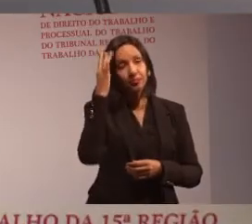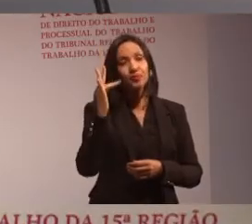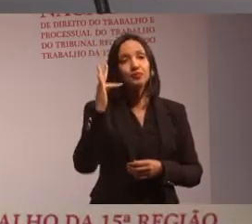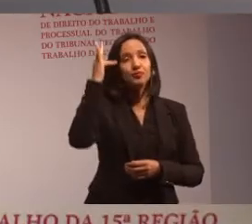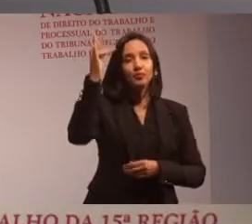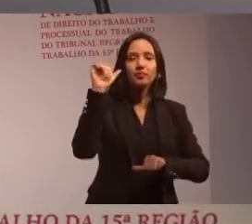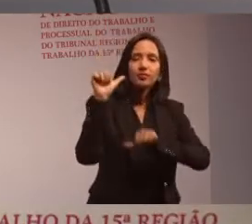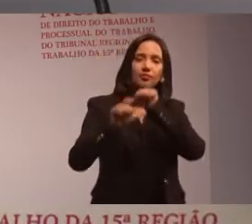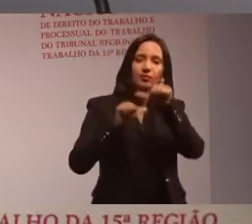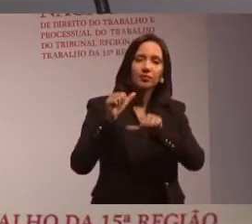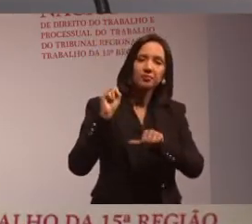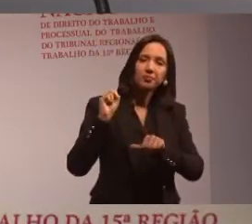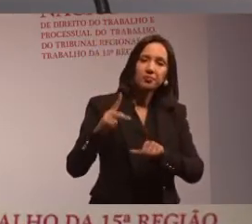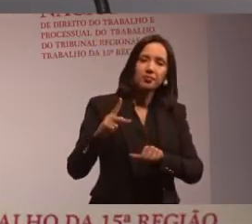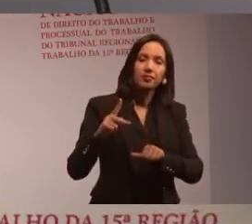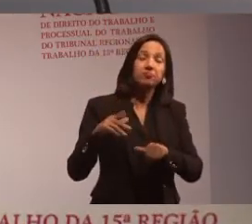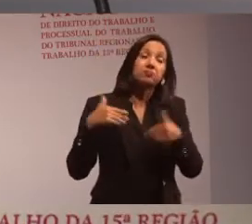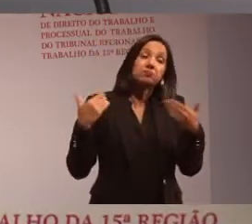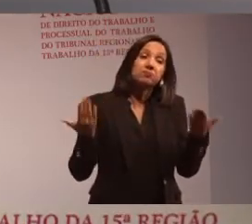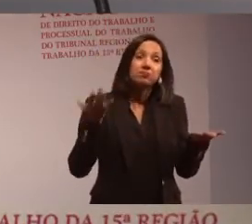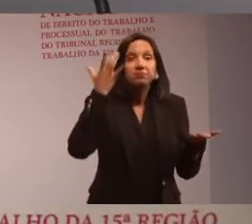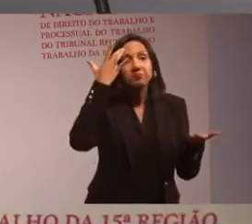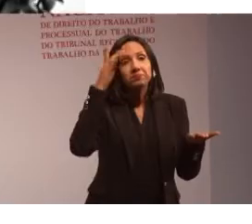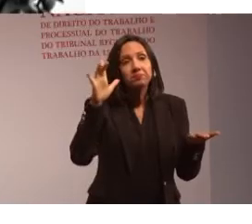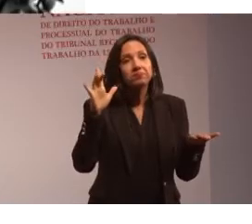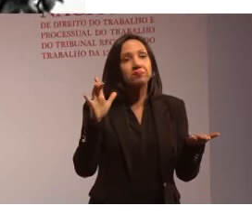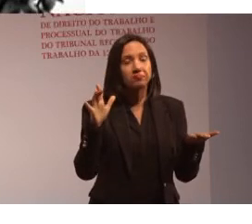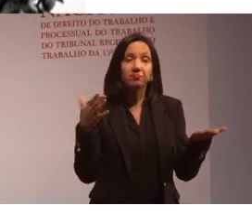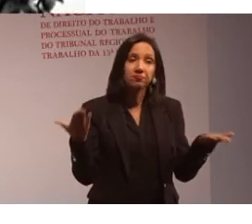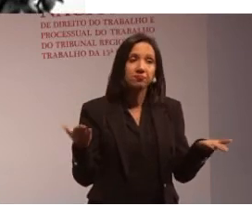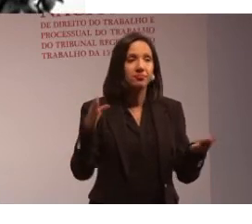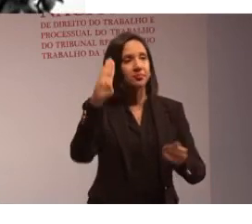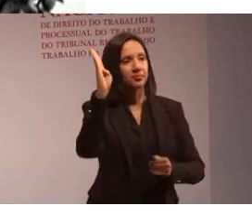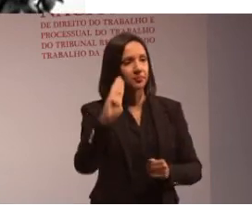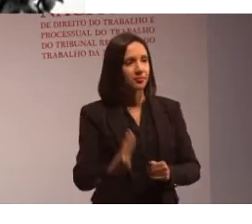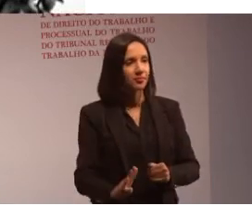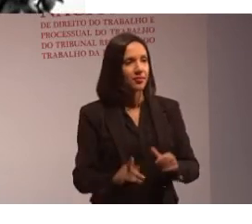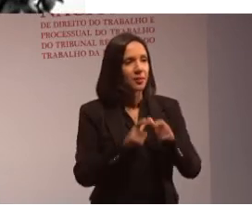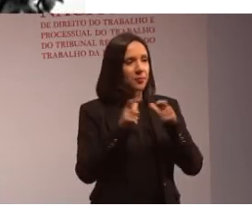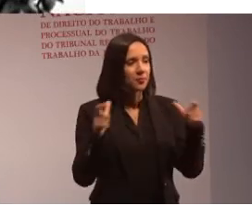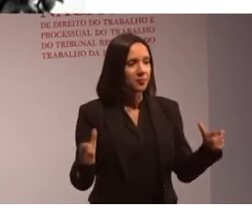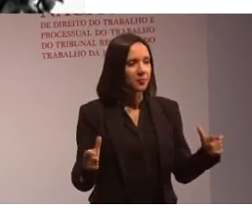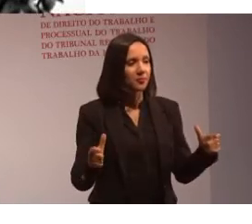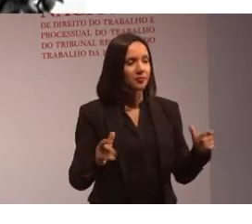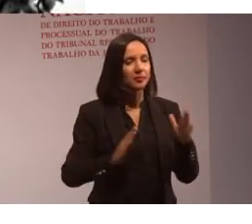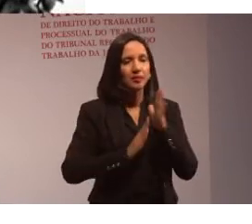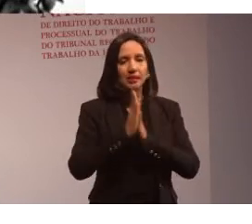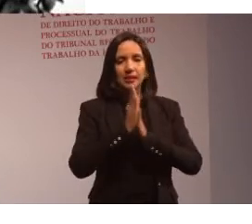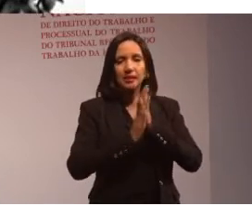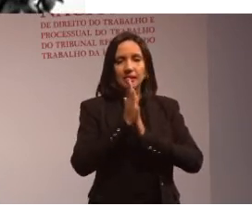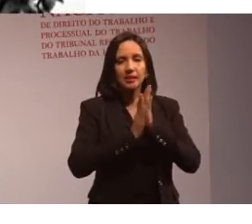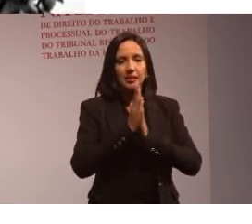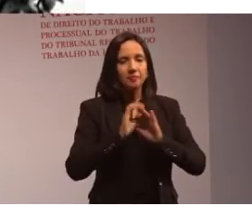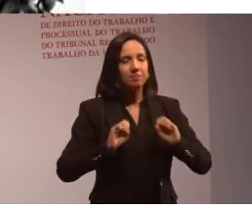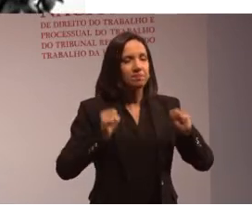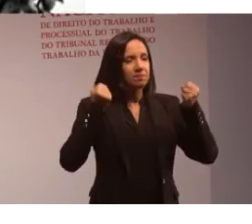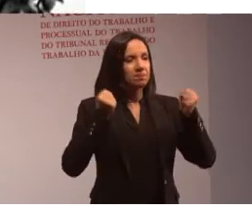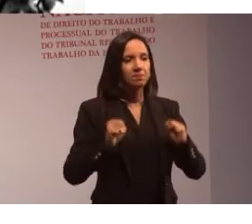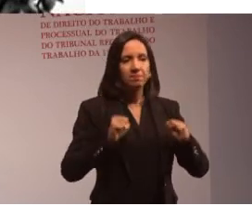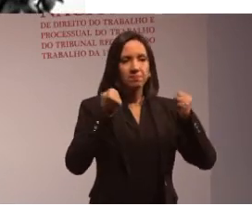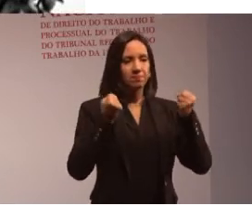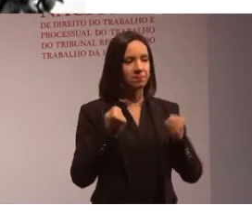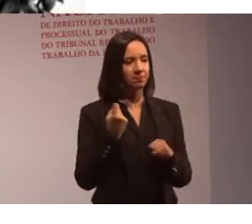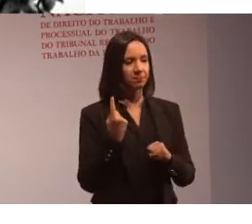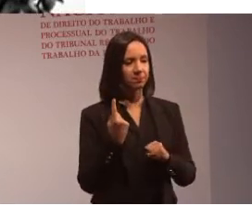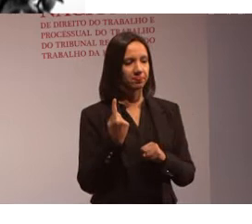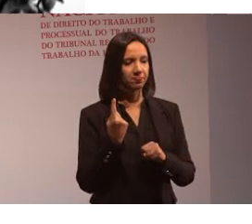isso tudo vai tendo desdobramentos. Né? O Brasil é considerado um dos países com a maior taxa de ansiedade do mundo. Né? Eu tinha